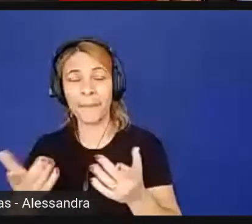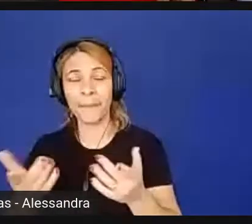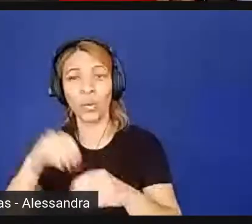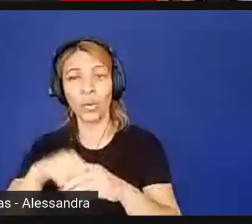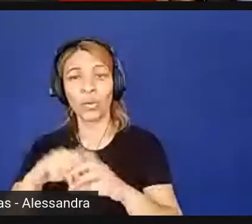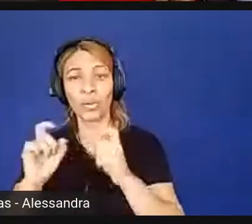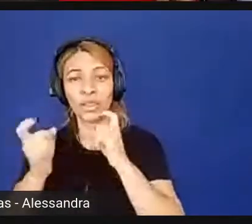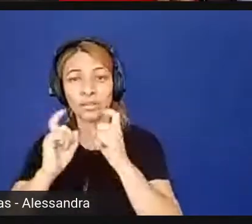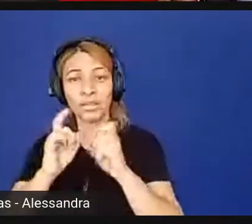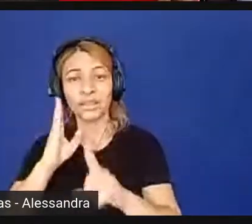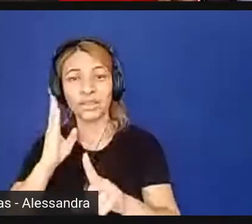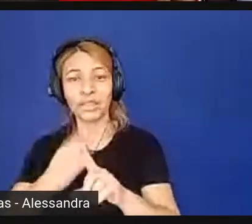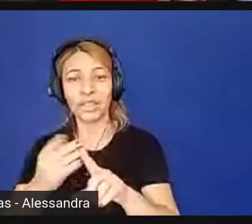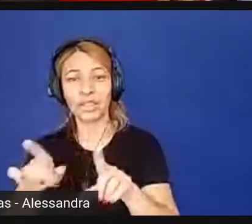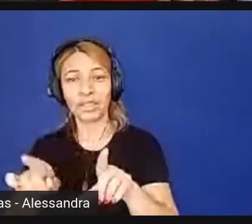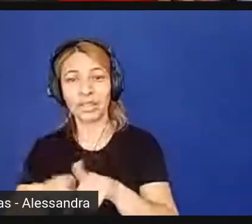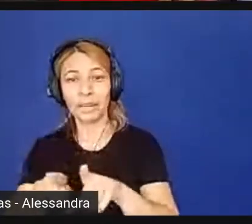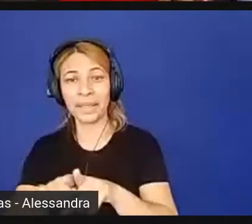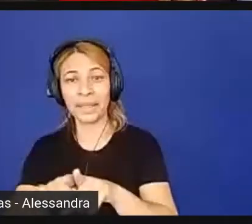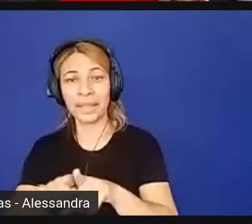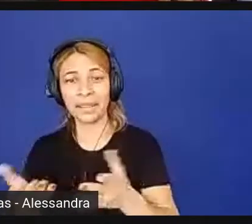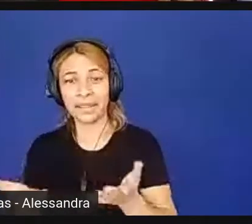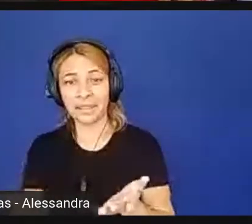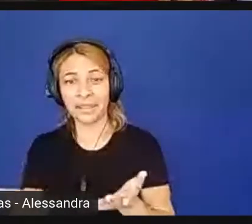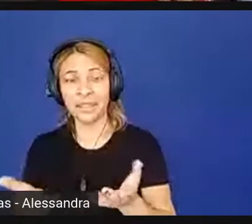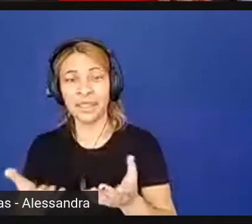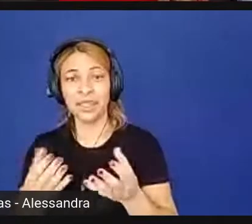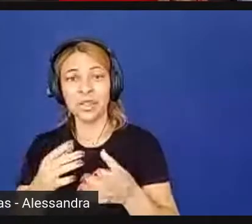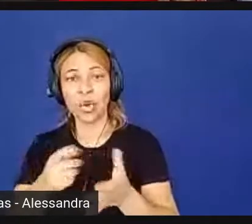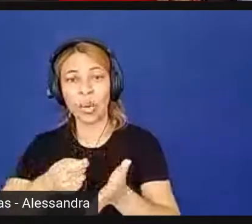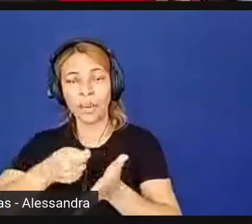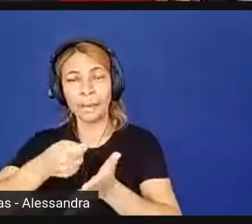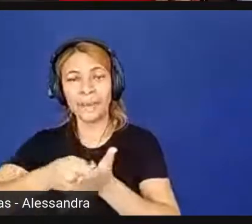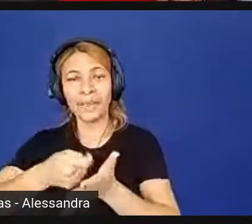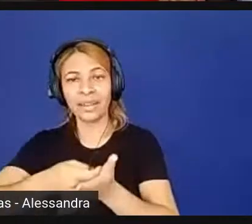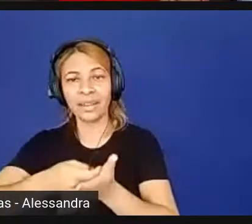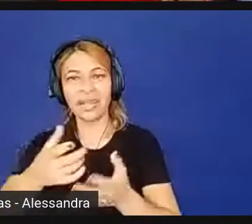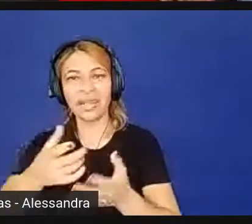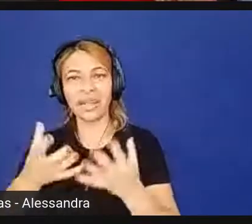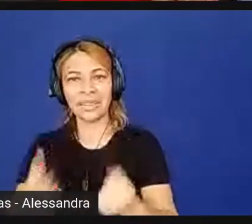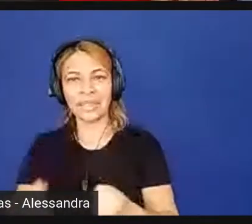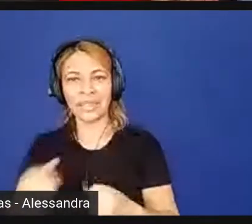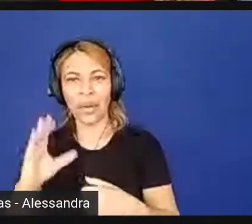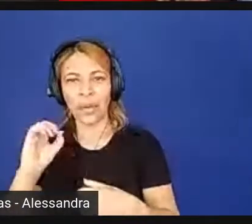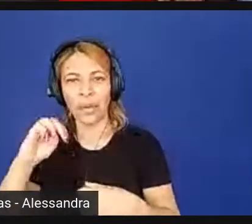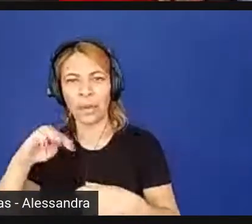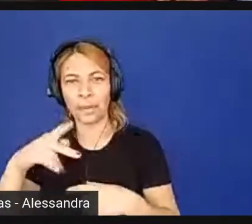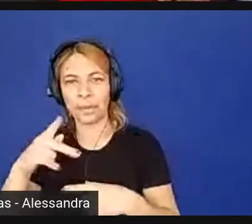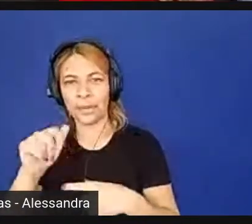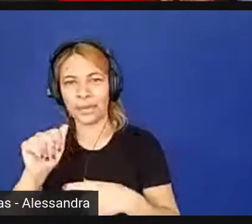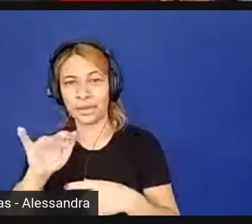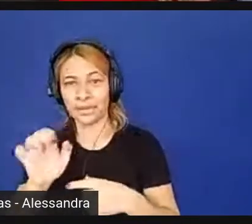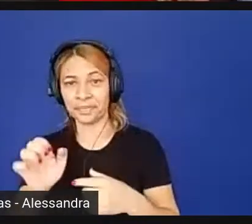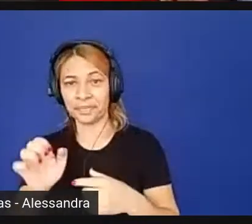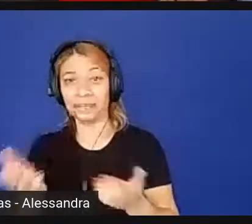direta também como, de alguma forma, obrigando a adotar o compliance?